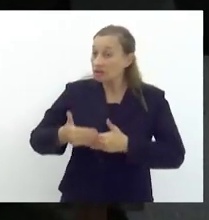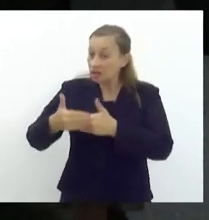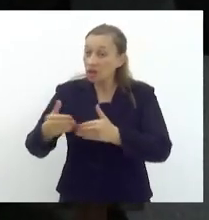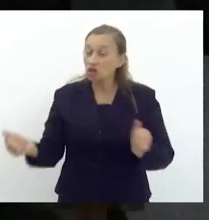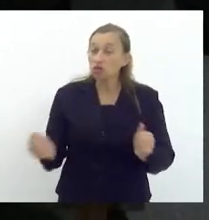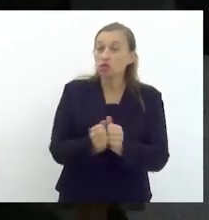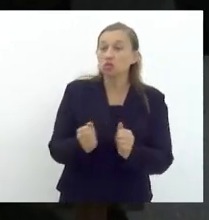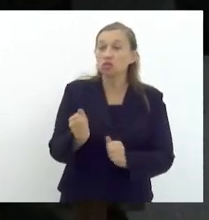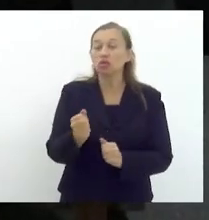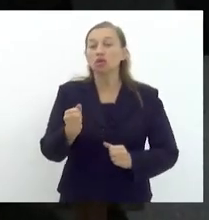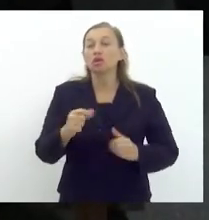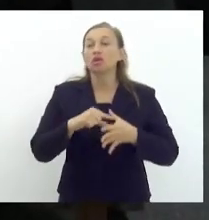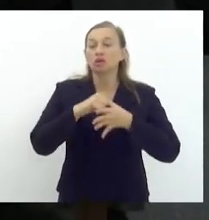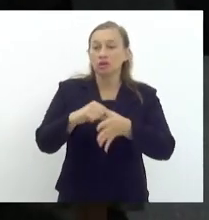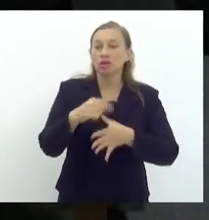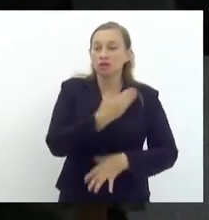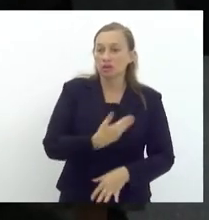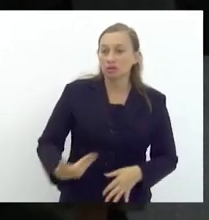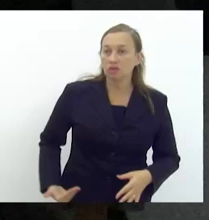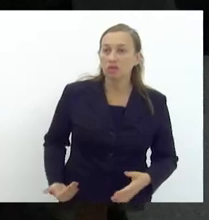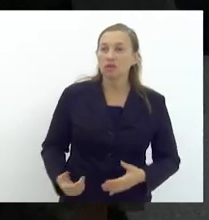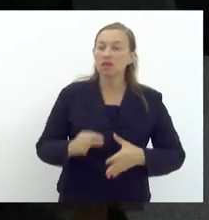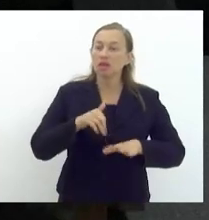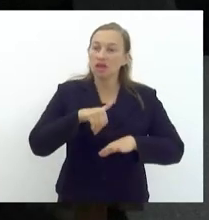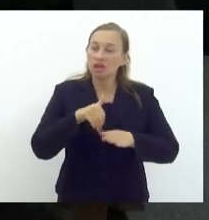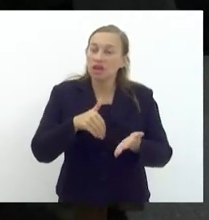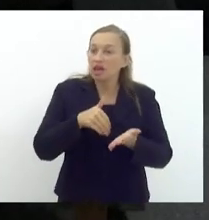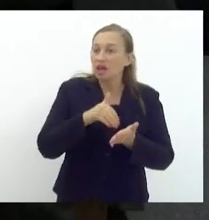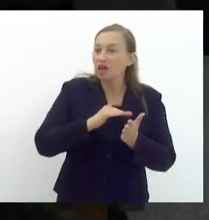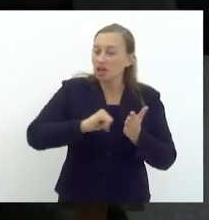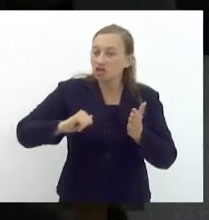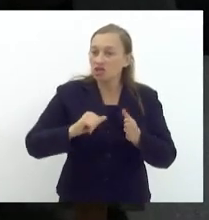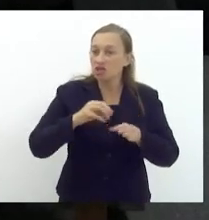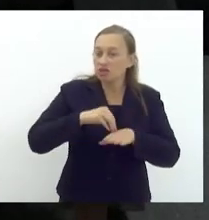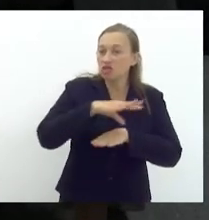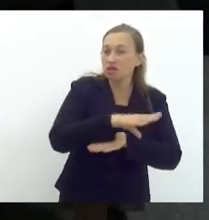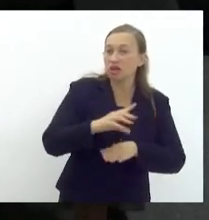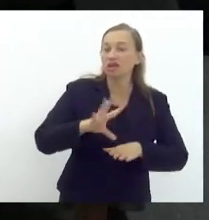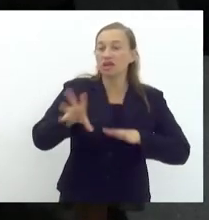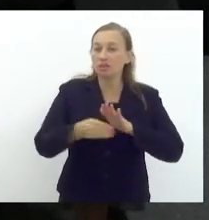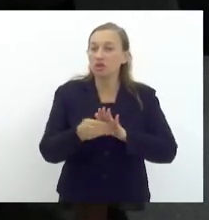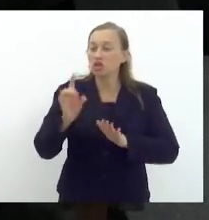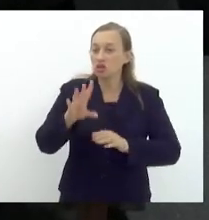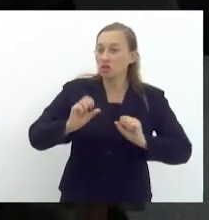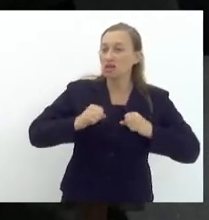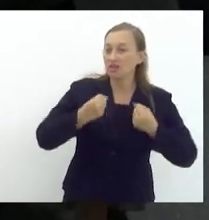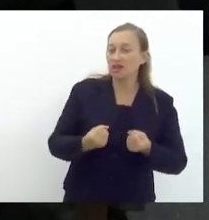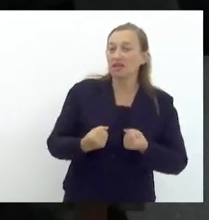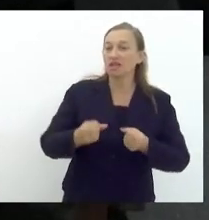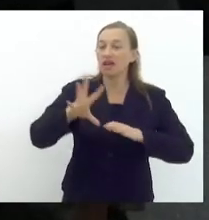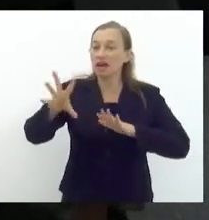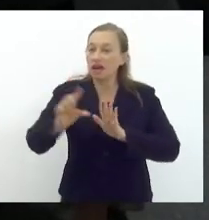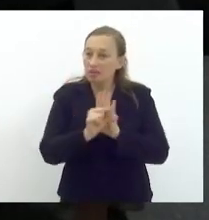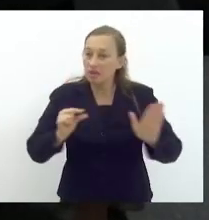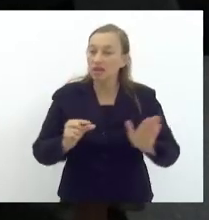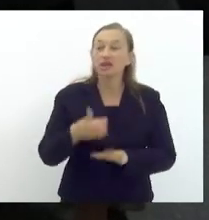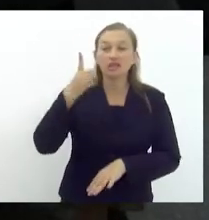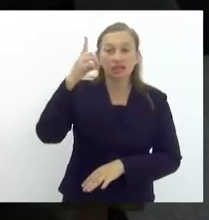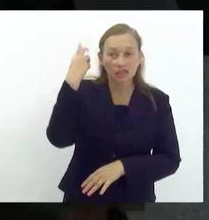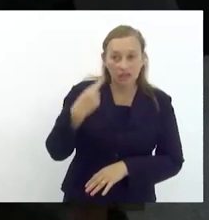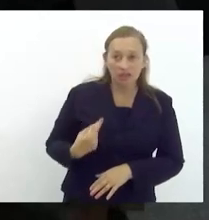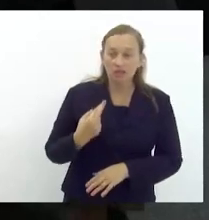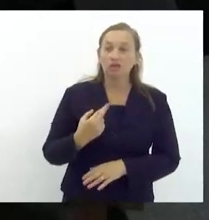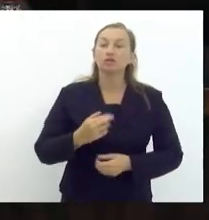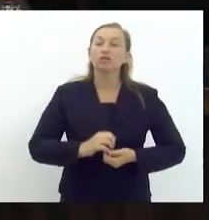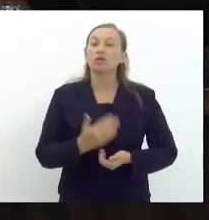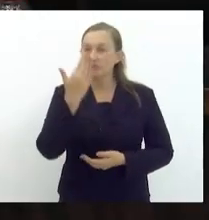junto do líder do governo a gente retira o destaque dessa emenda e deixa apenas a emenda defendida pela Renata Souza deputada pelo pelo